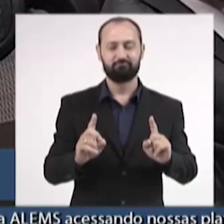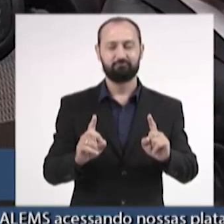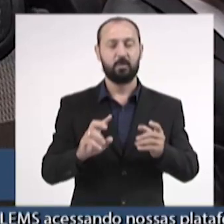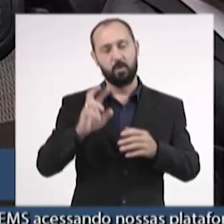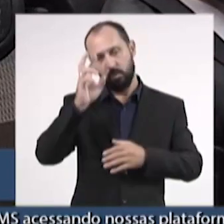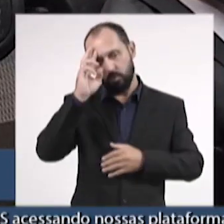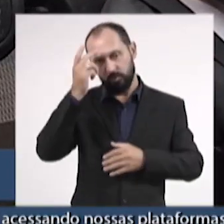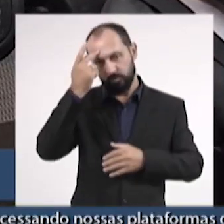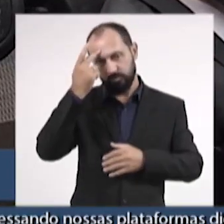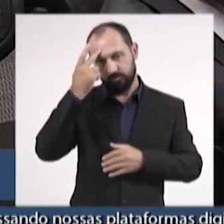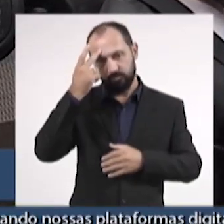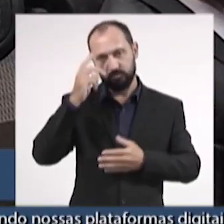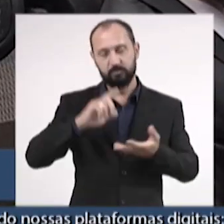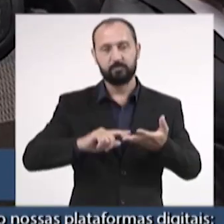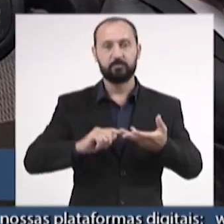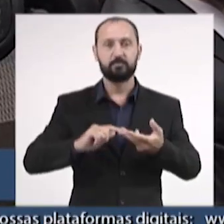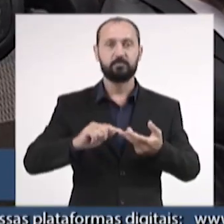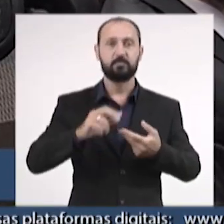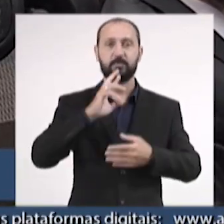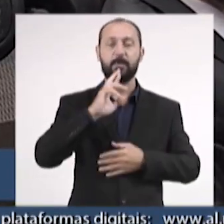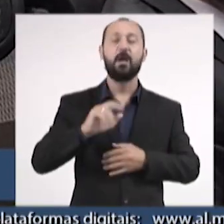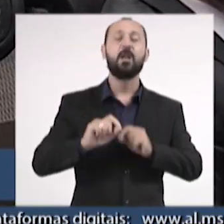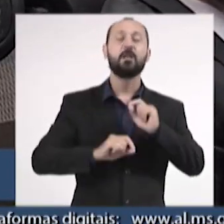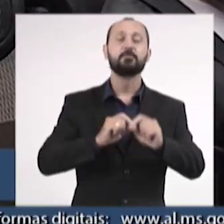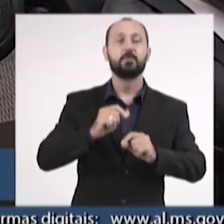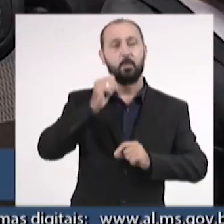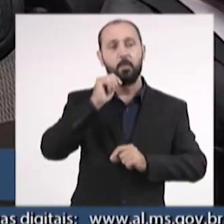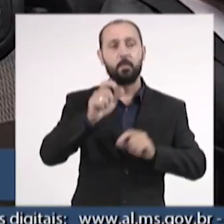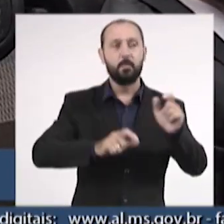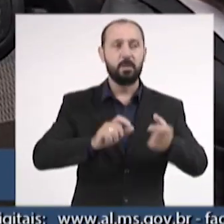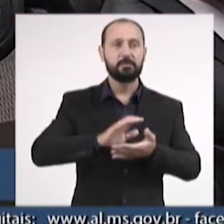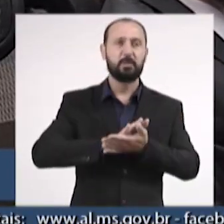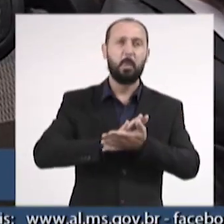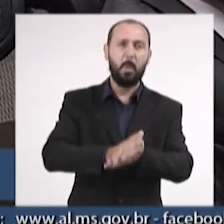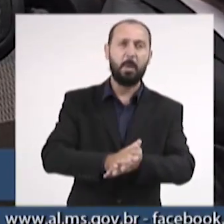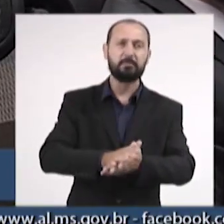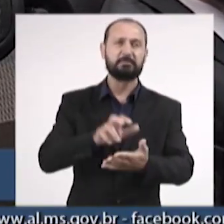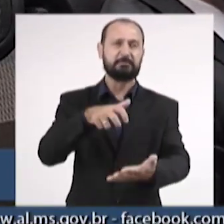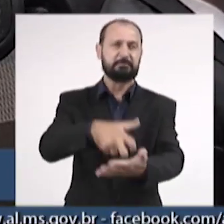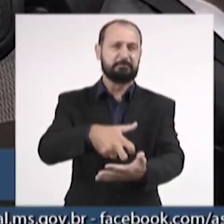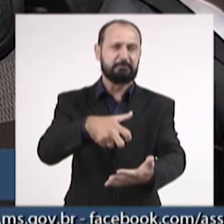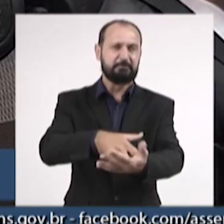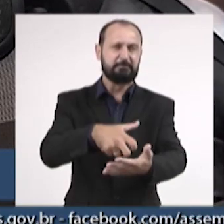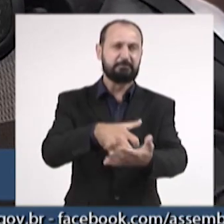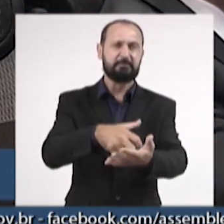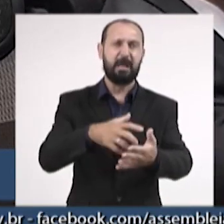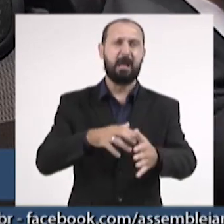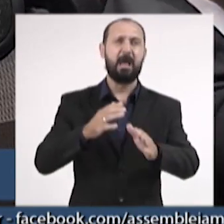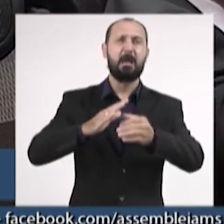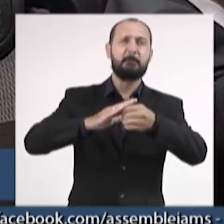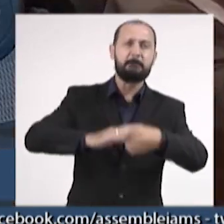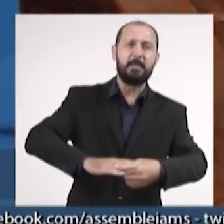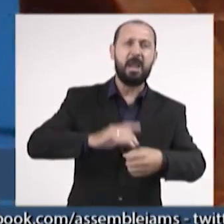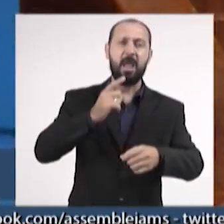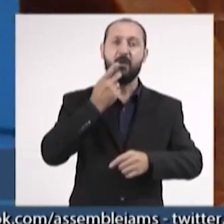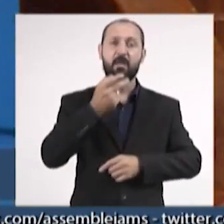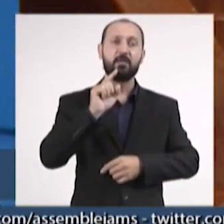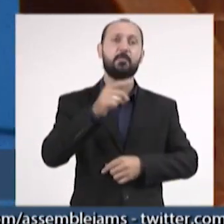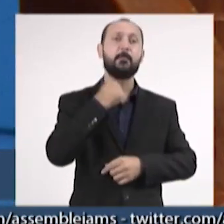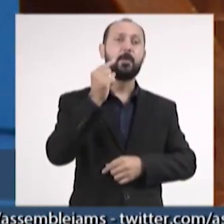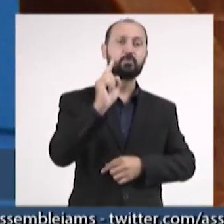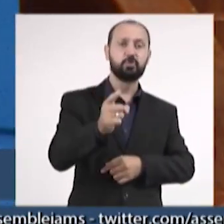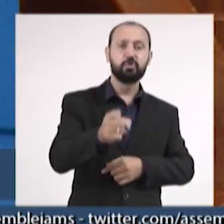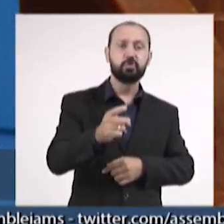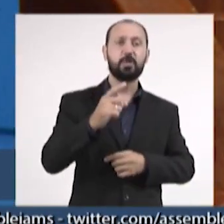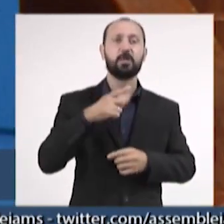Ao contrário, são inúmeros os relatos de mulheres que são humilhadas, estigmatizadas, ameaçadas de morte